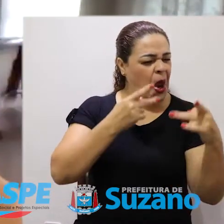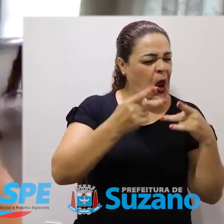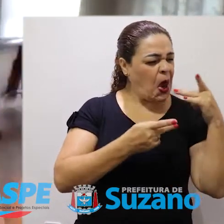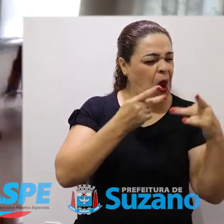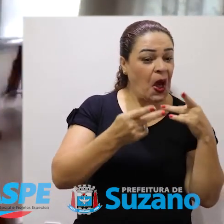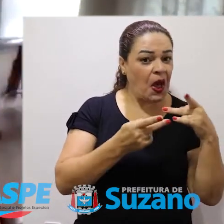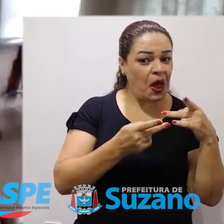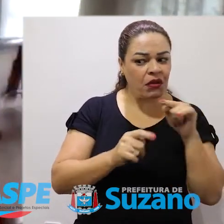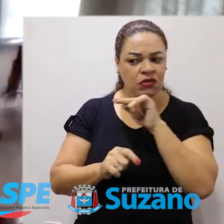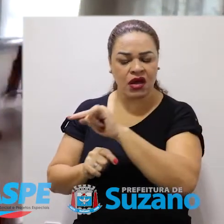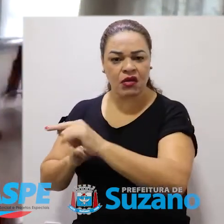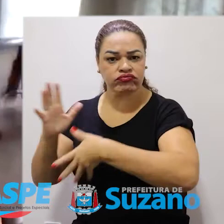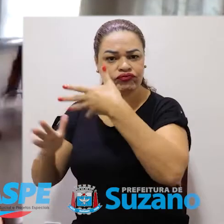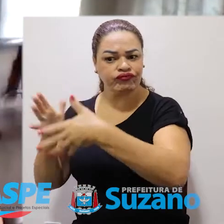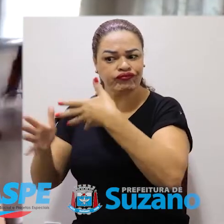para ser traduzido.